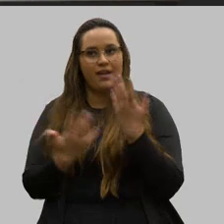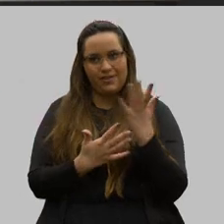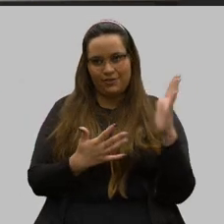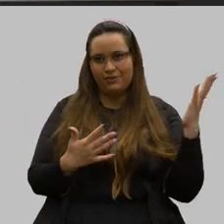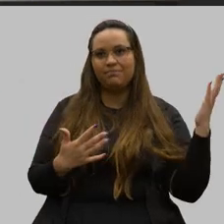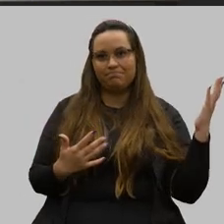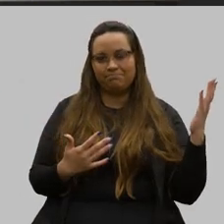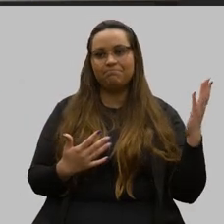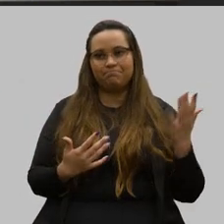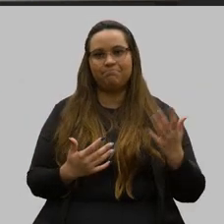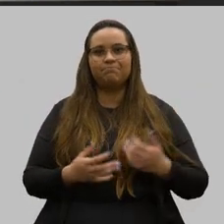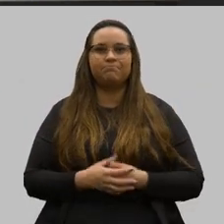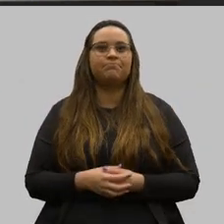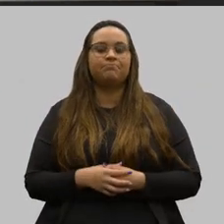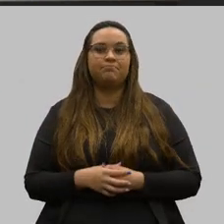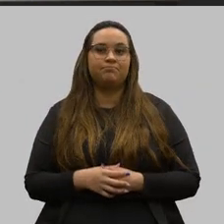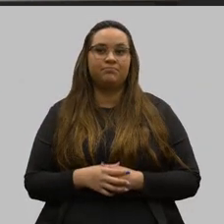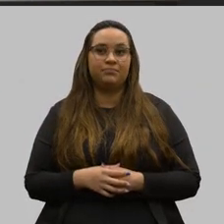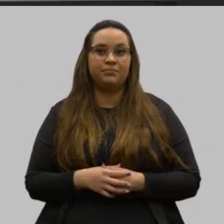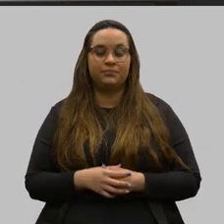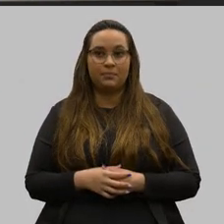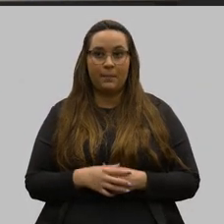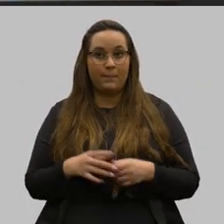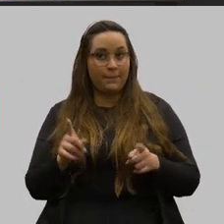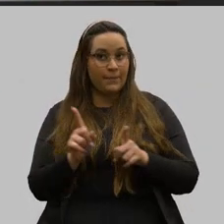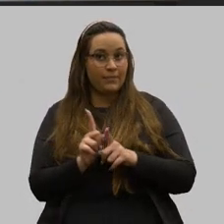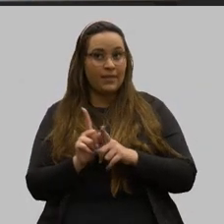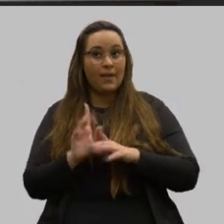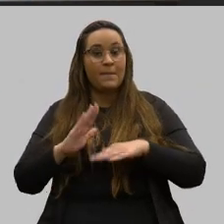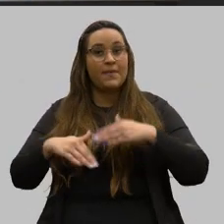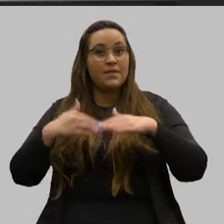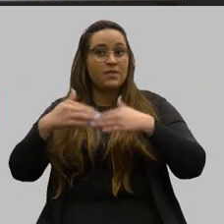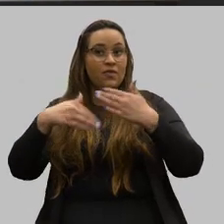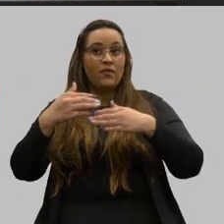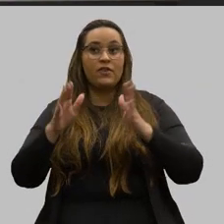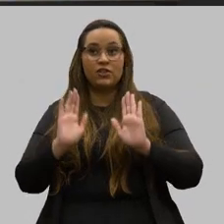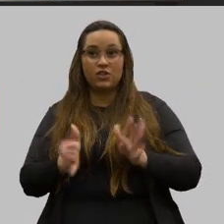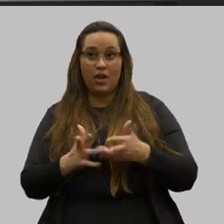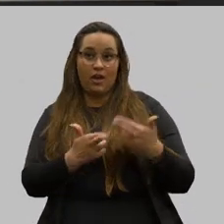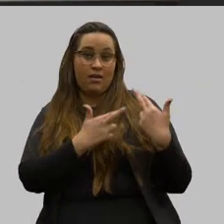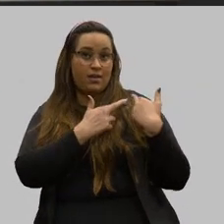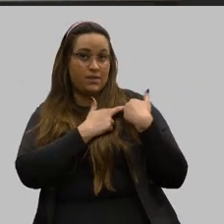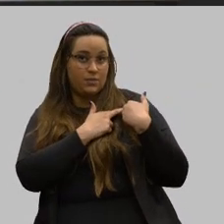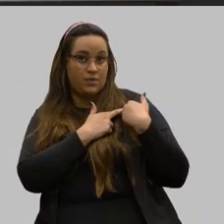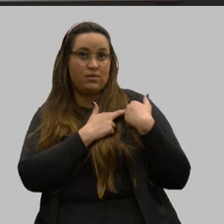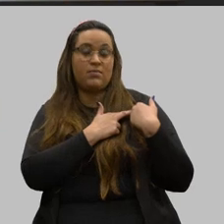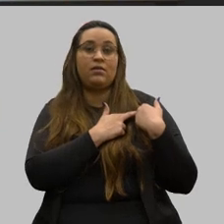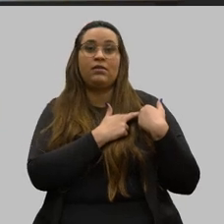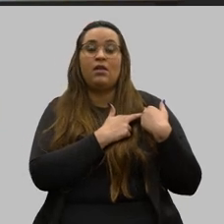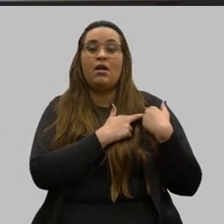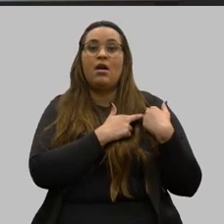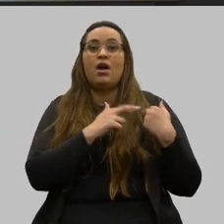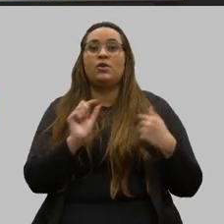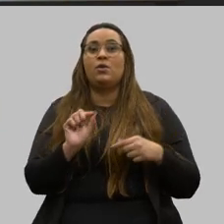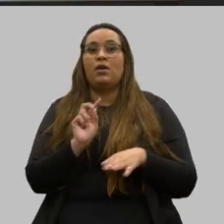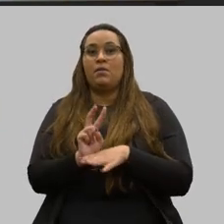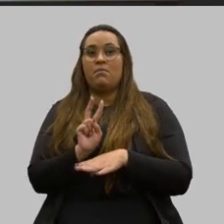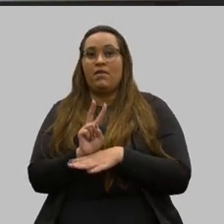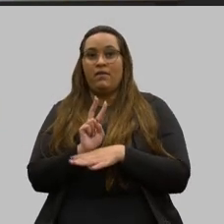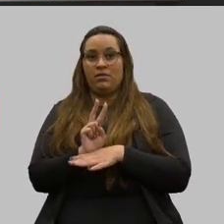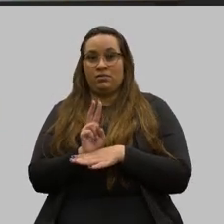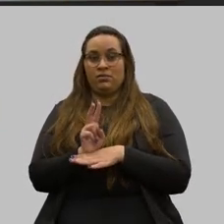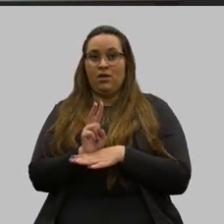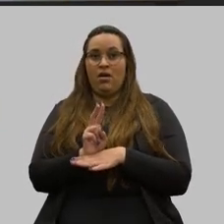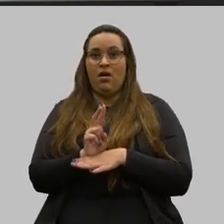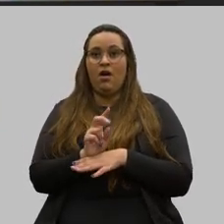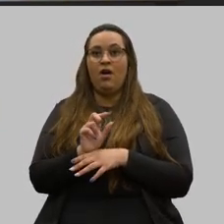de coordenação estadual e desenvolvemos já com essa responsabilidade o plano de prevenção condente Florestal unidade